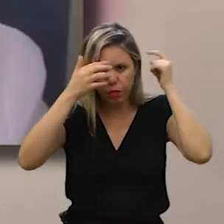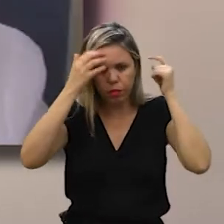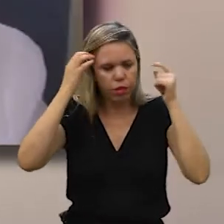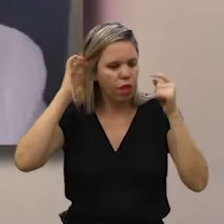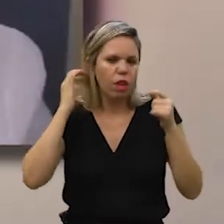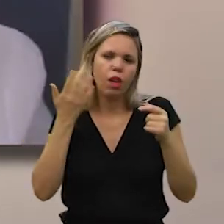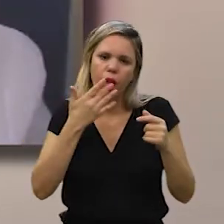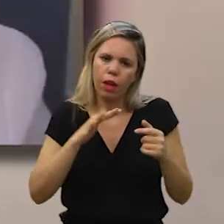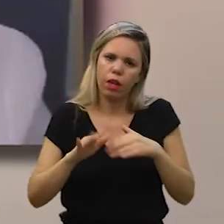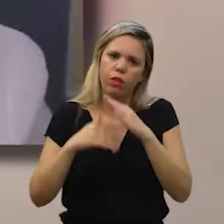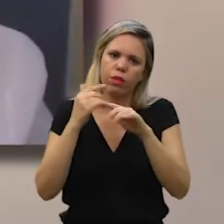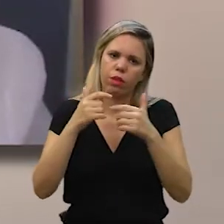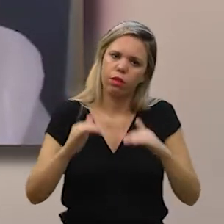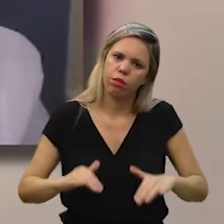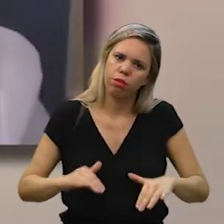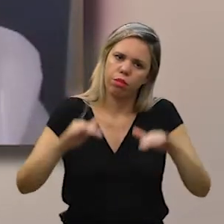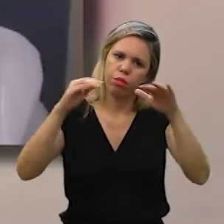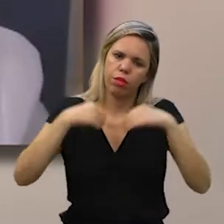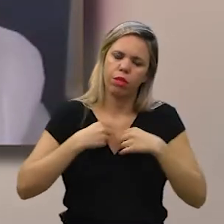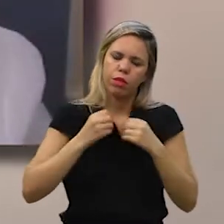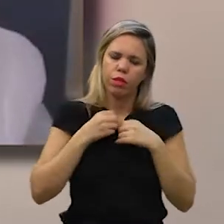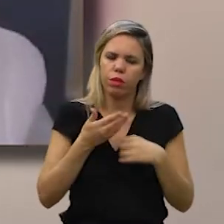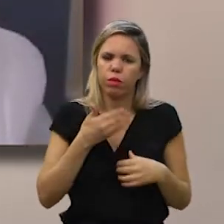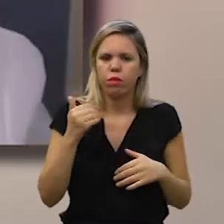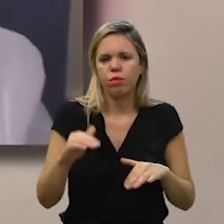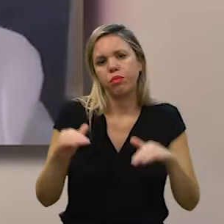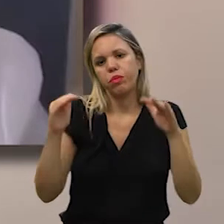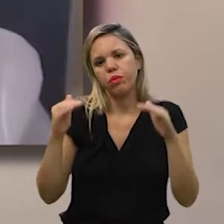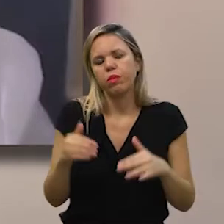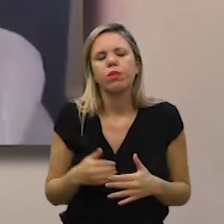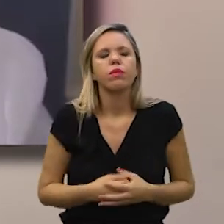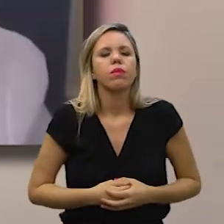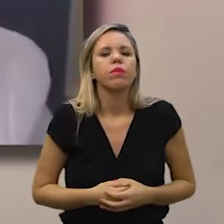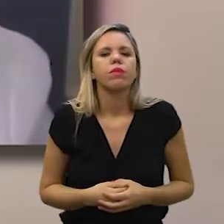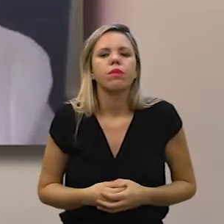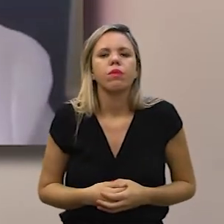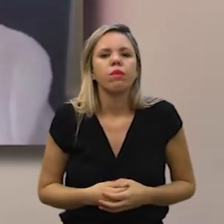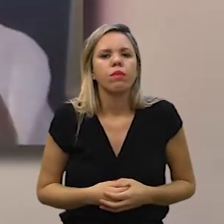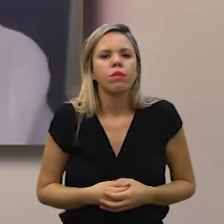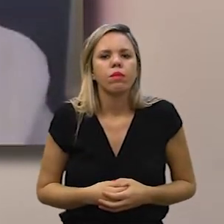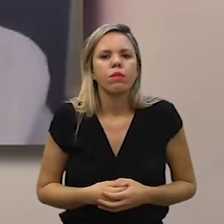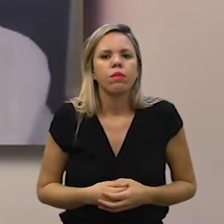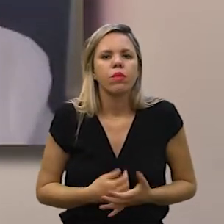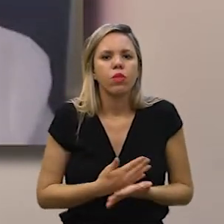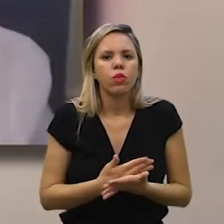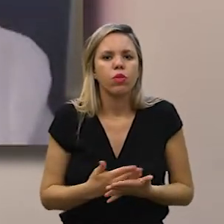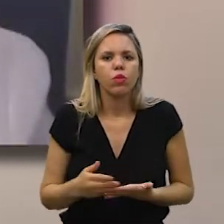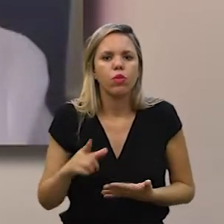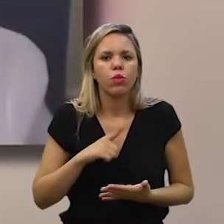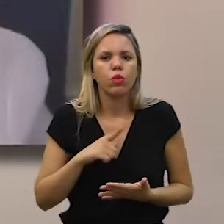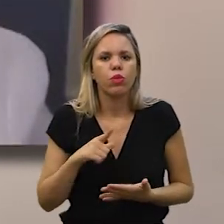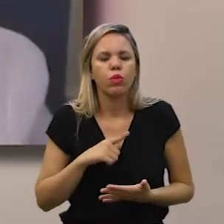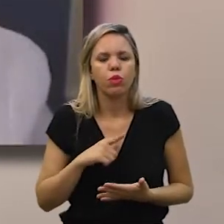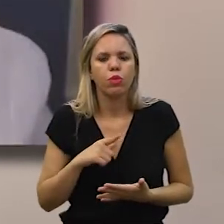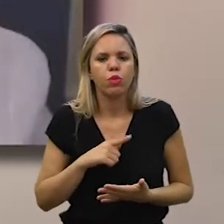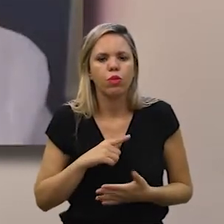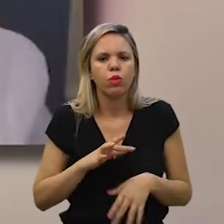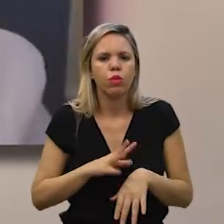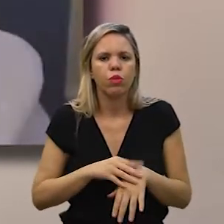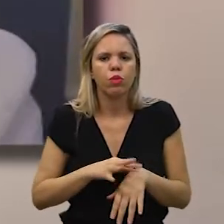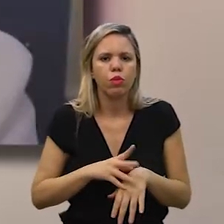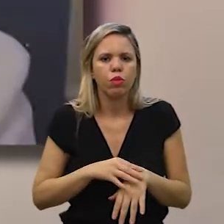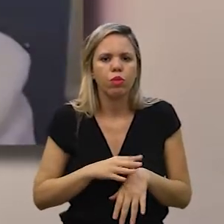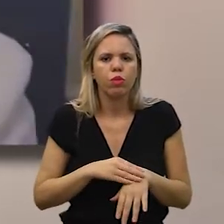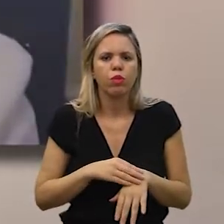a criança vai evoluindo, vai amadurecendo, ela vai crescendo, então ela começa a ter essas